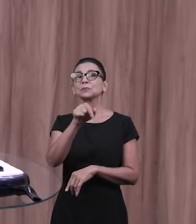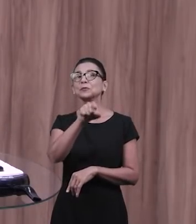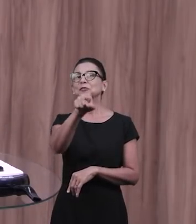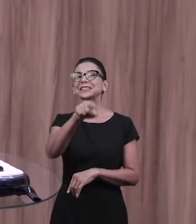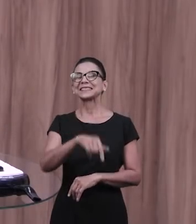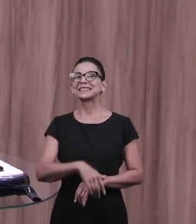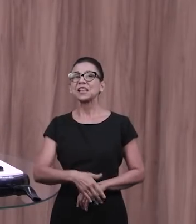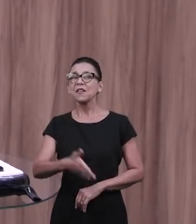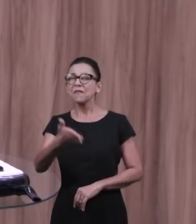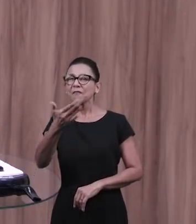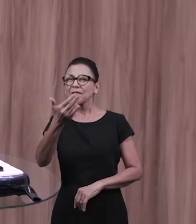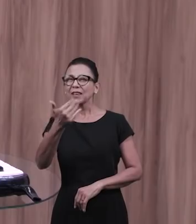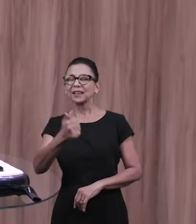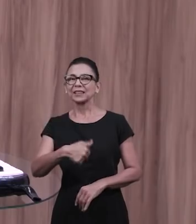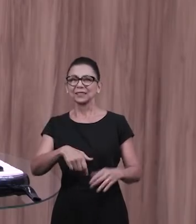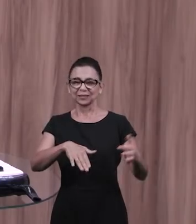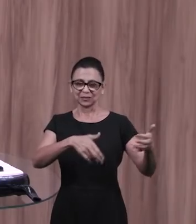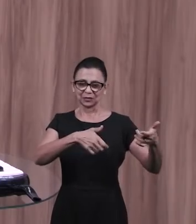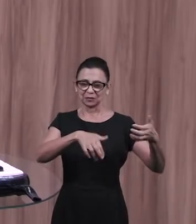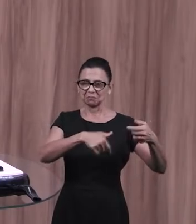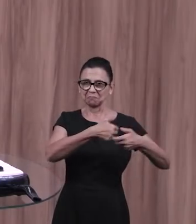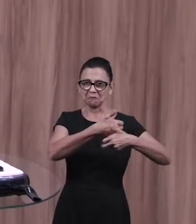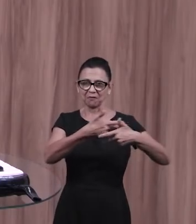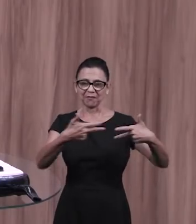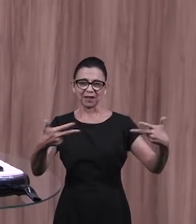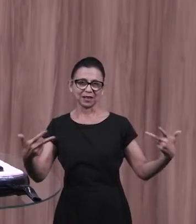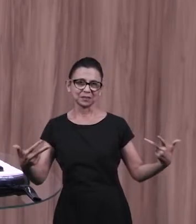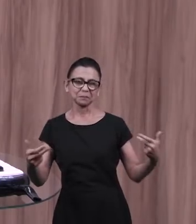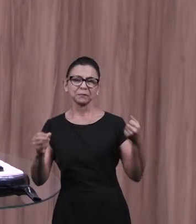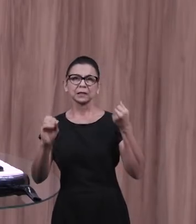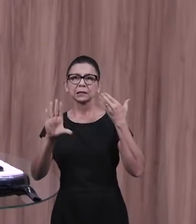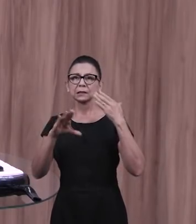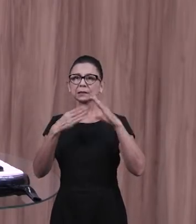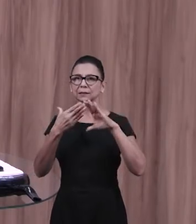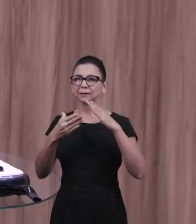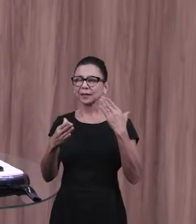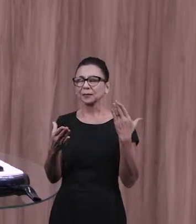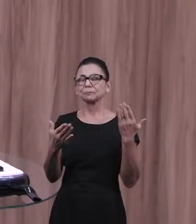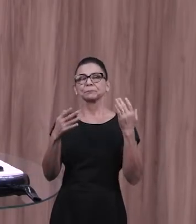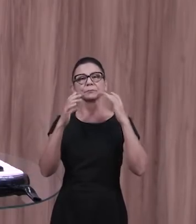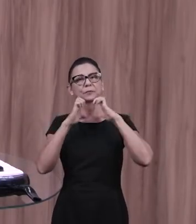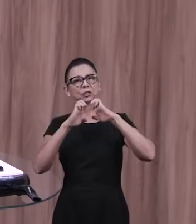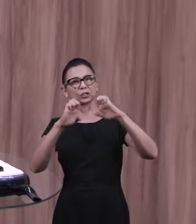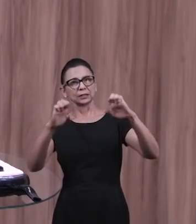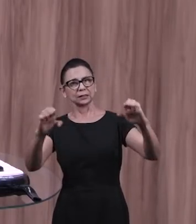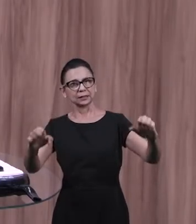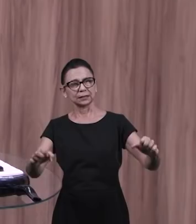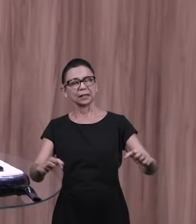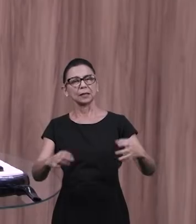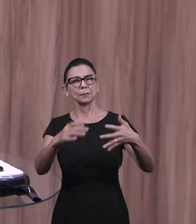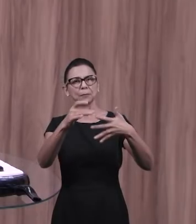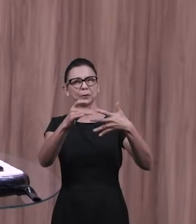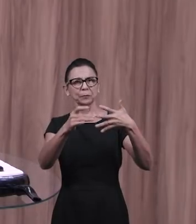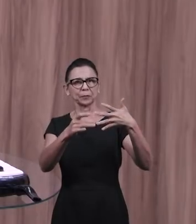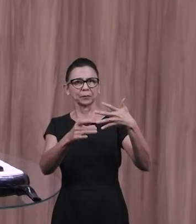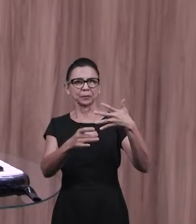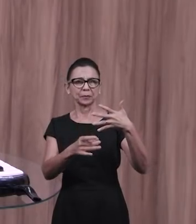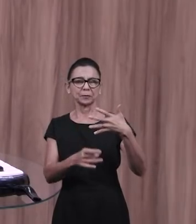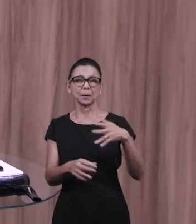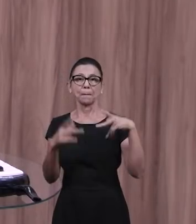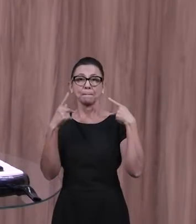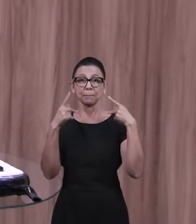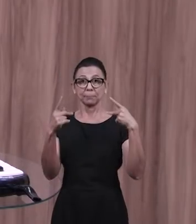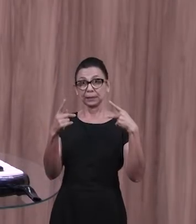para tocar um instrumento, para cantar, para evangelizar, falar de Jesus para as